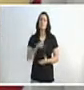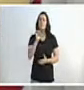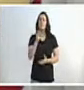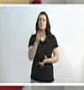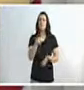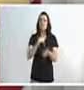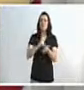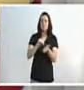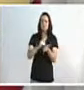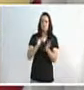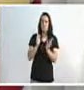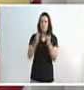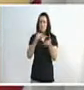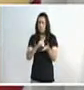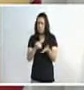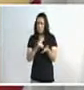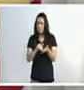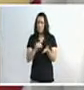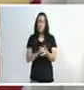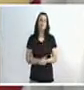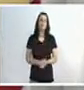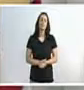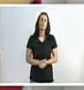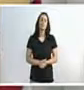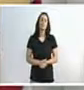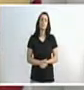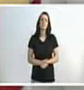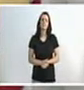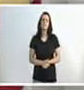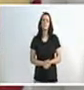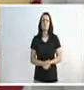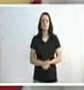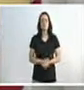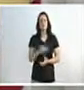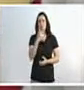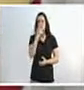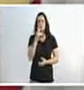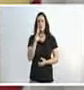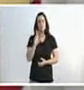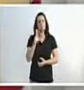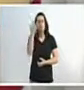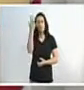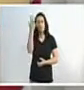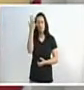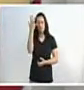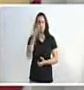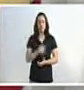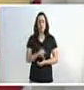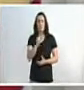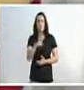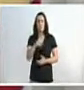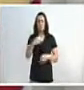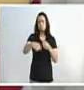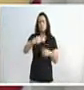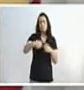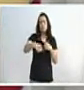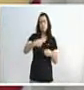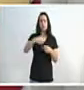secretários, elas tendem ou a não se resolver, ou a disputa política